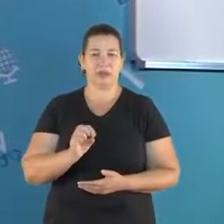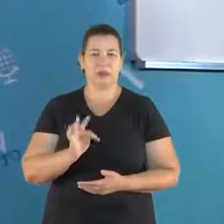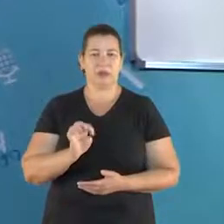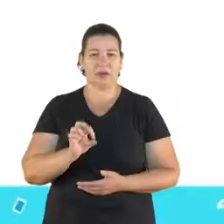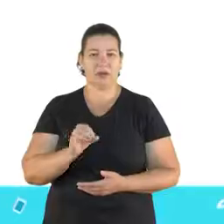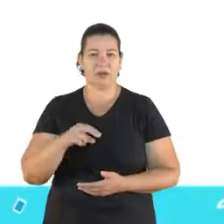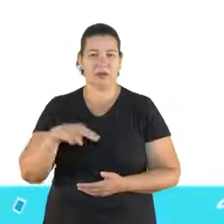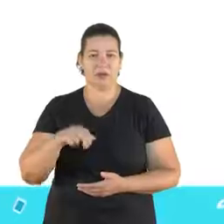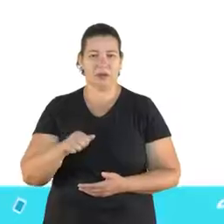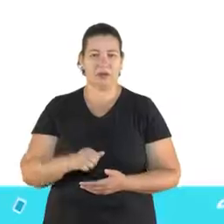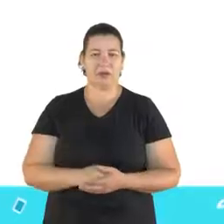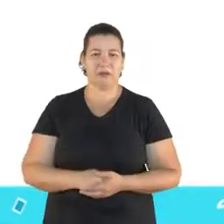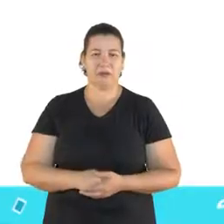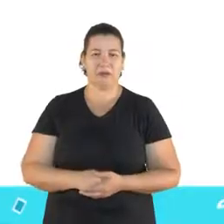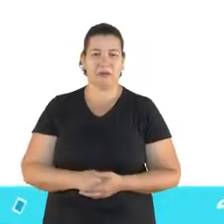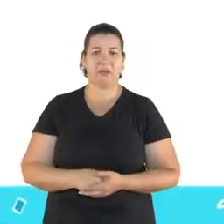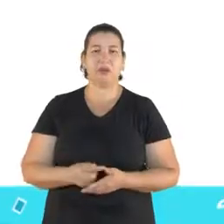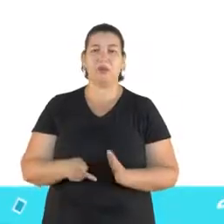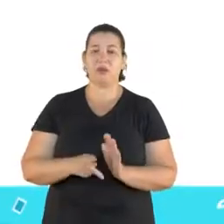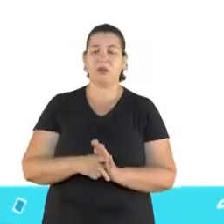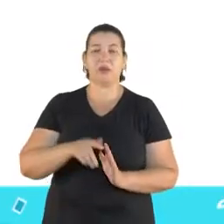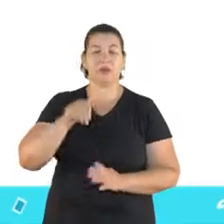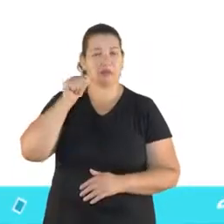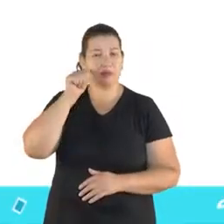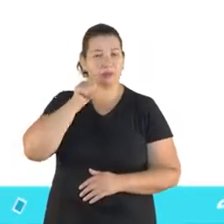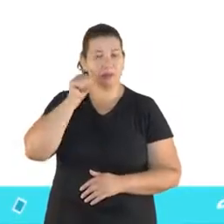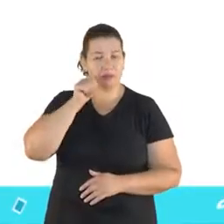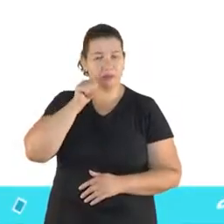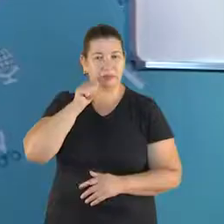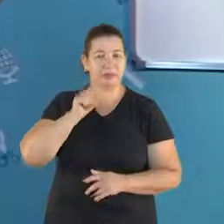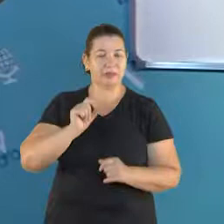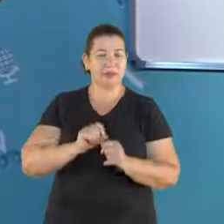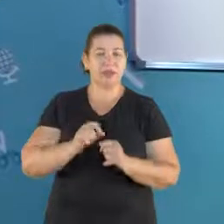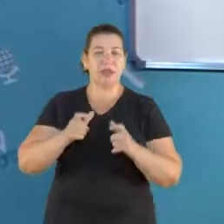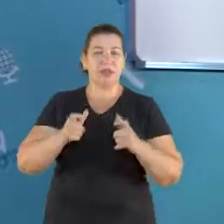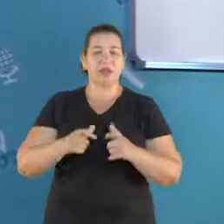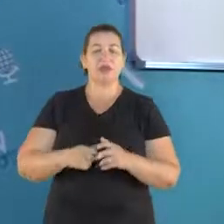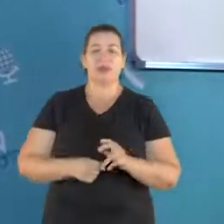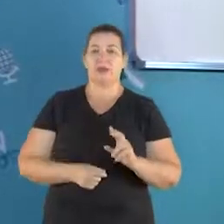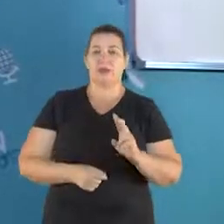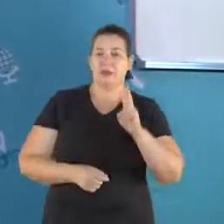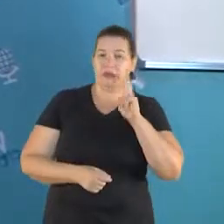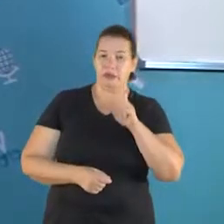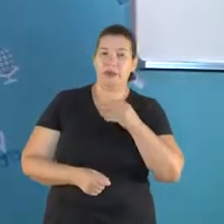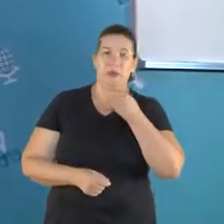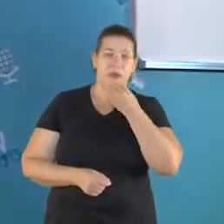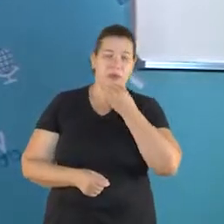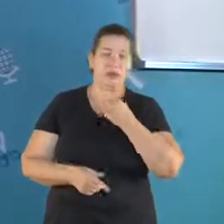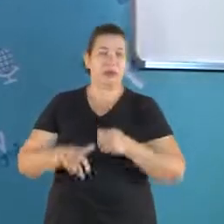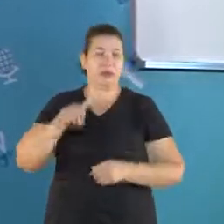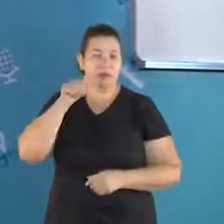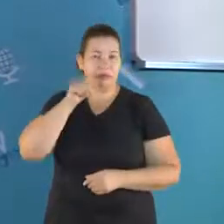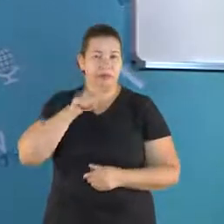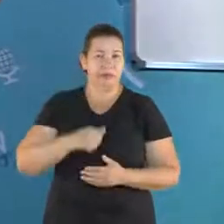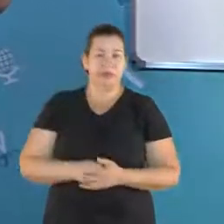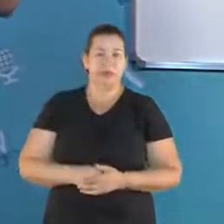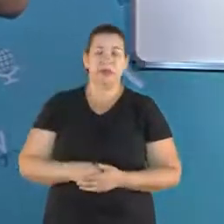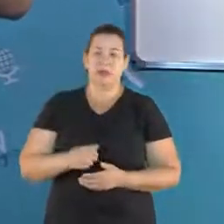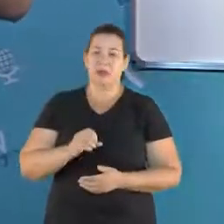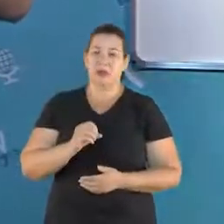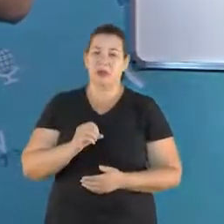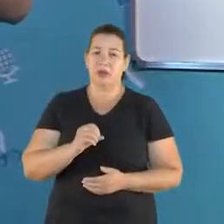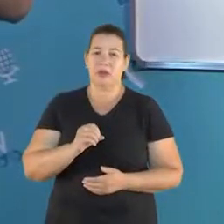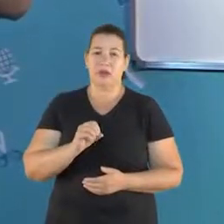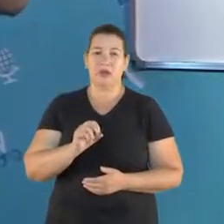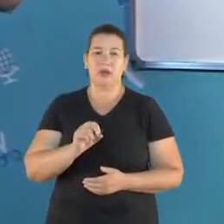os exercícios. Qual é o nome do gameta feminino e onde ele é produzido? Nós vimos o masculino, agora o feminino. O gameta é o óvulo,